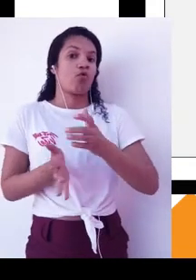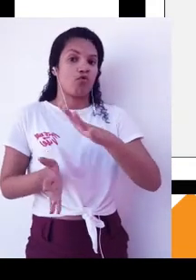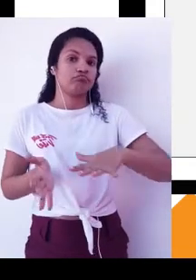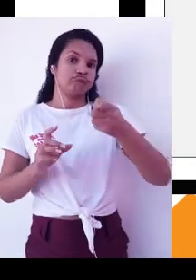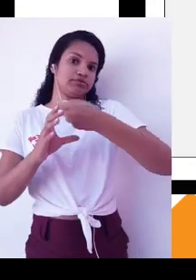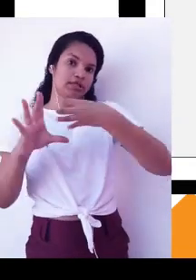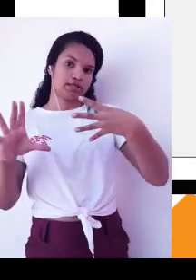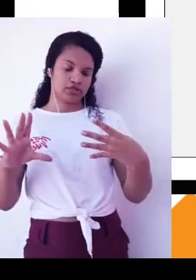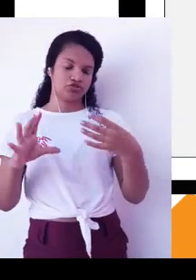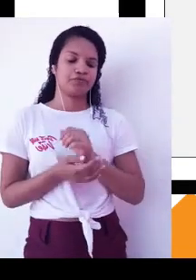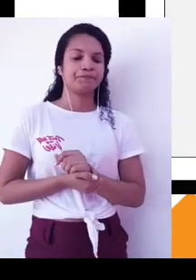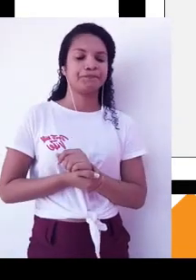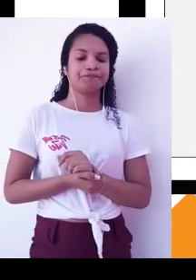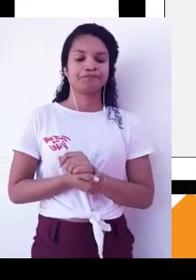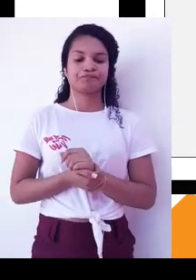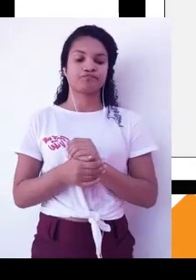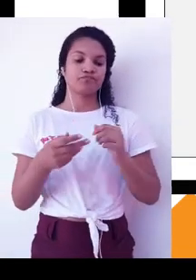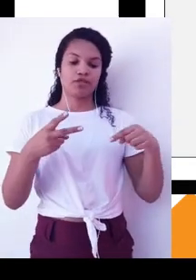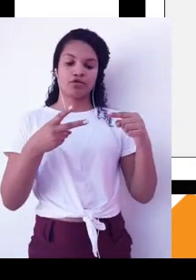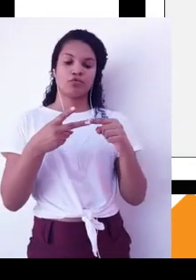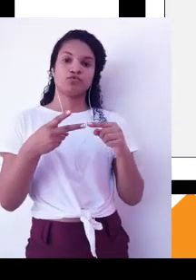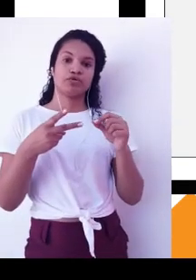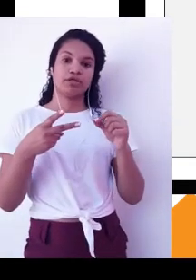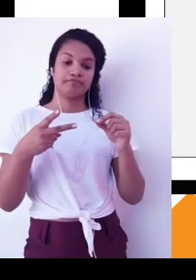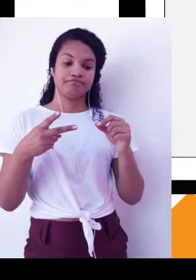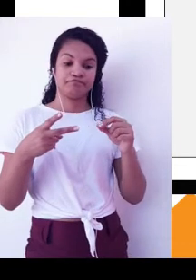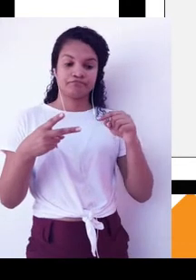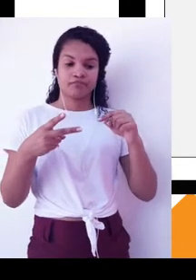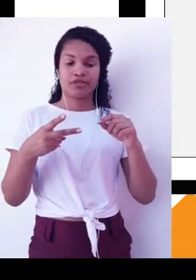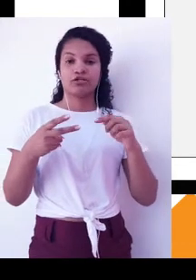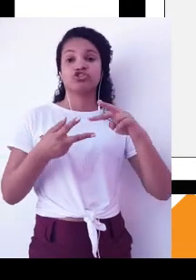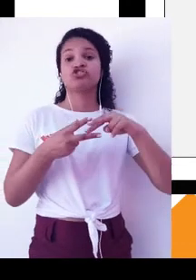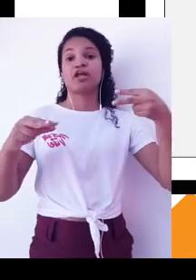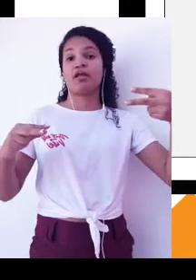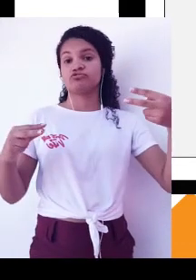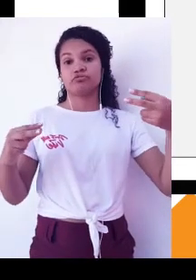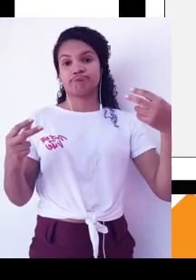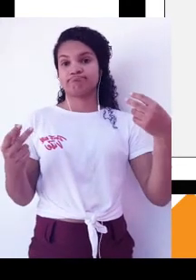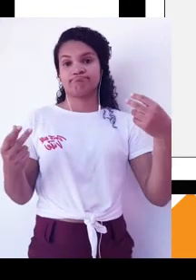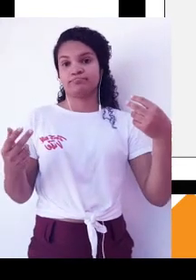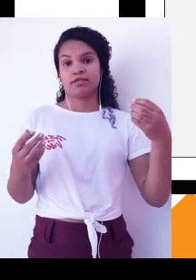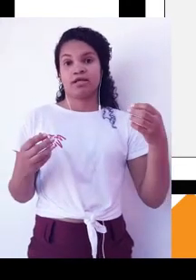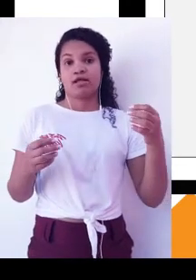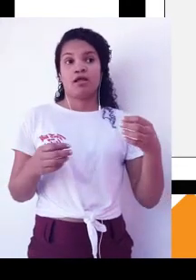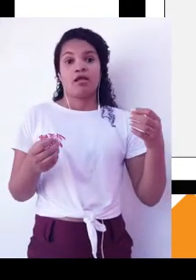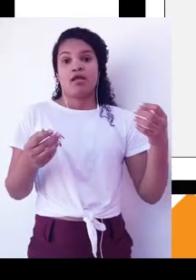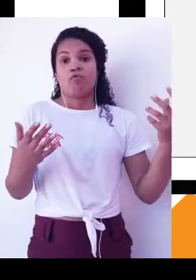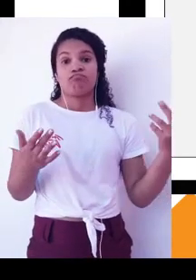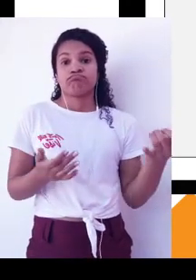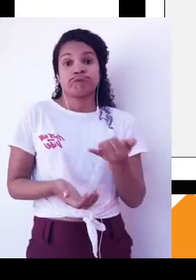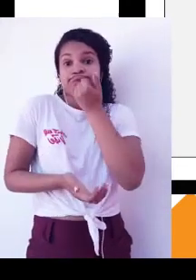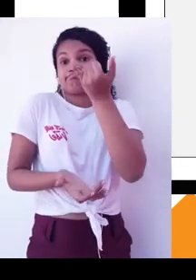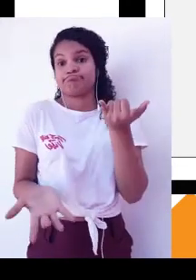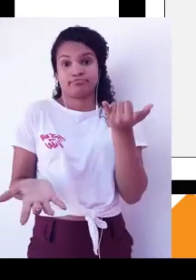características, e a deriva genética, que é o acaso, que é o efeito do acaso na